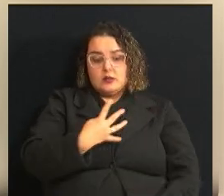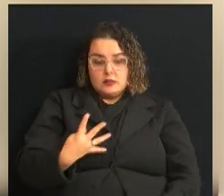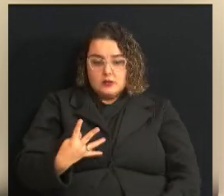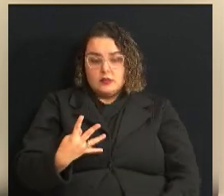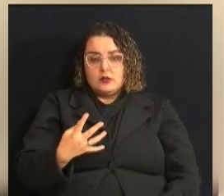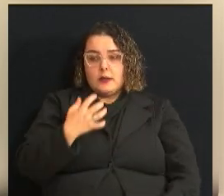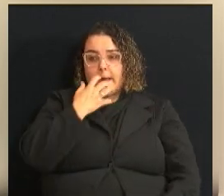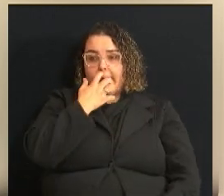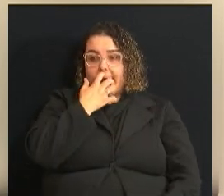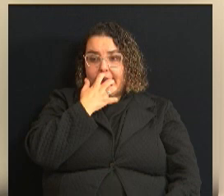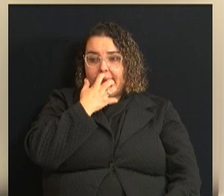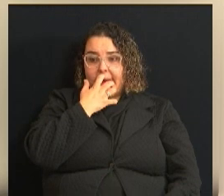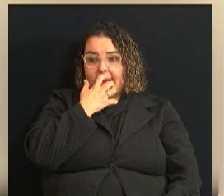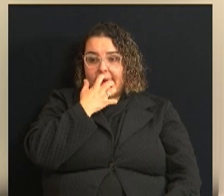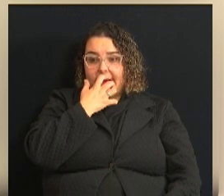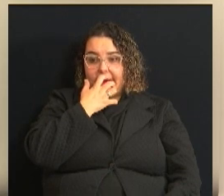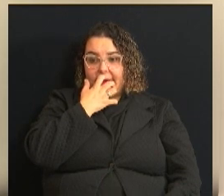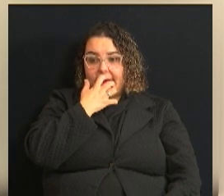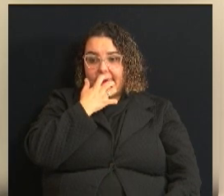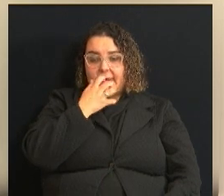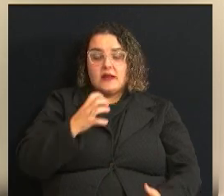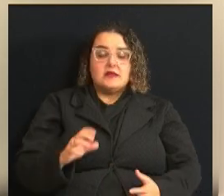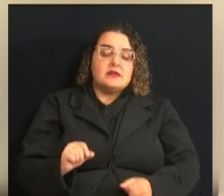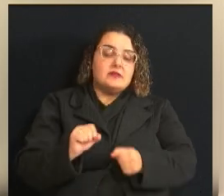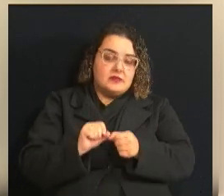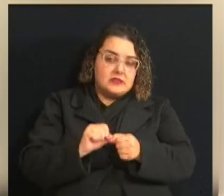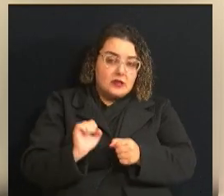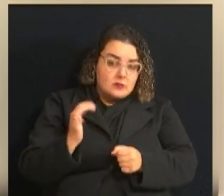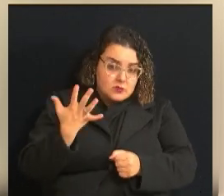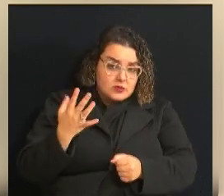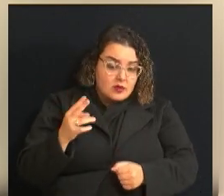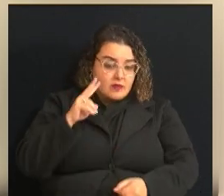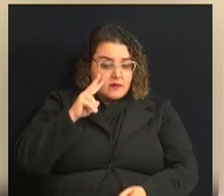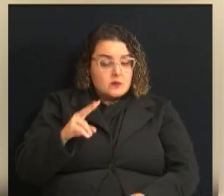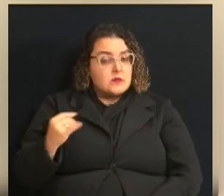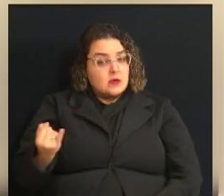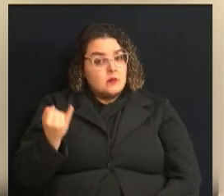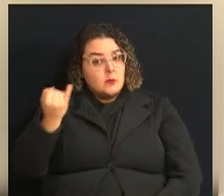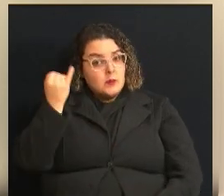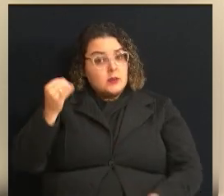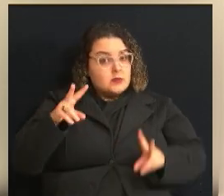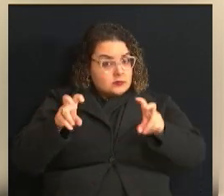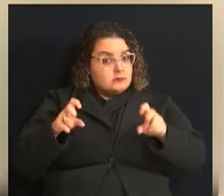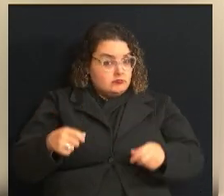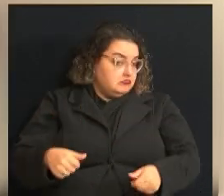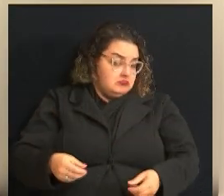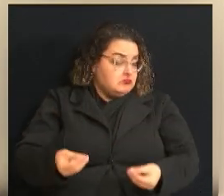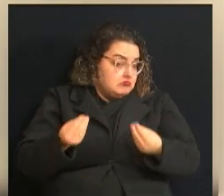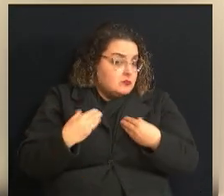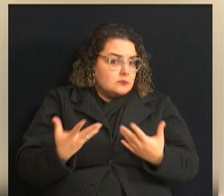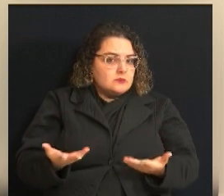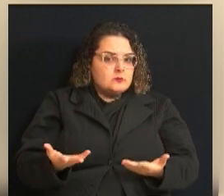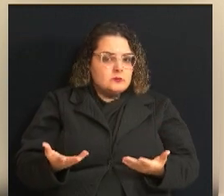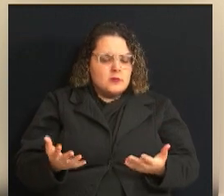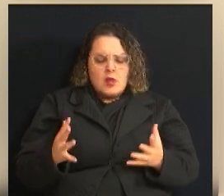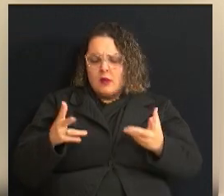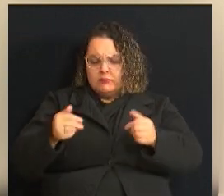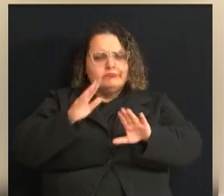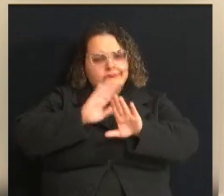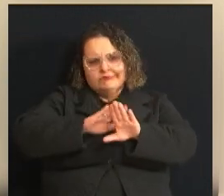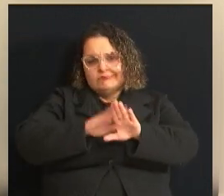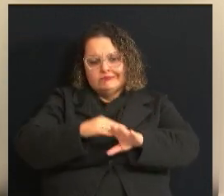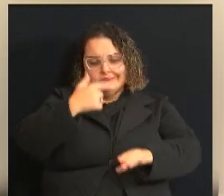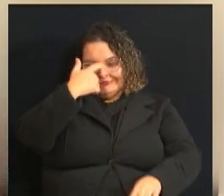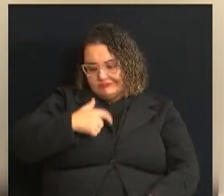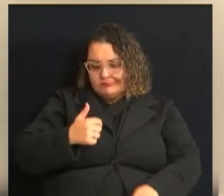14 reuniões que nós realizamos, a gente viu a importância que esse tema nos traz, né? E tem tudo a ver com a nossa atuação. Eu sou monitora de educação